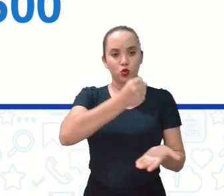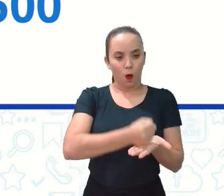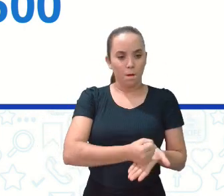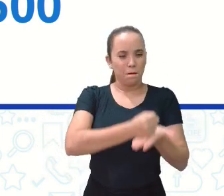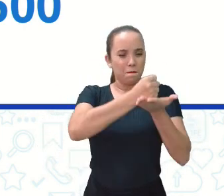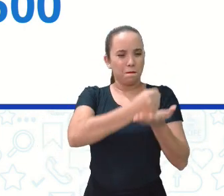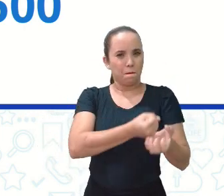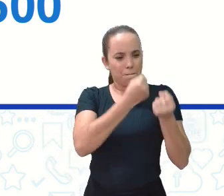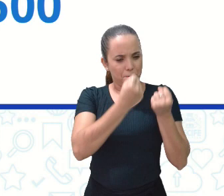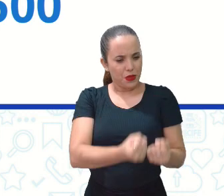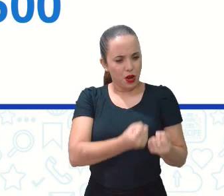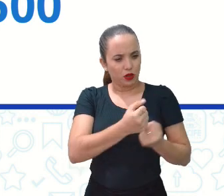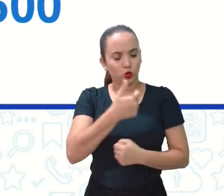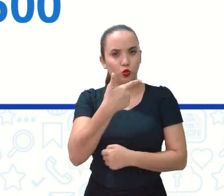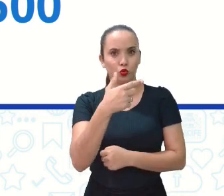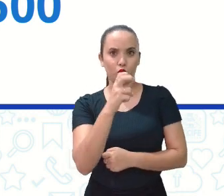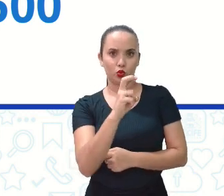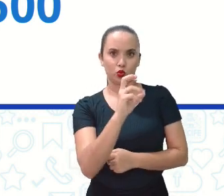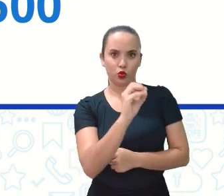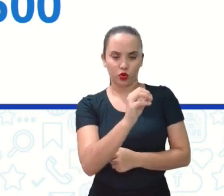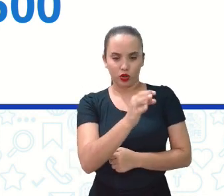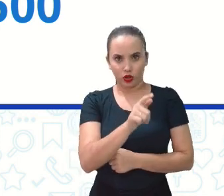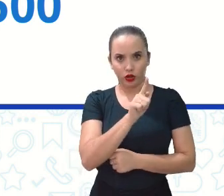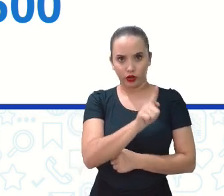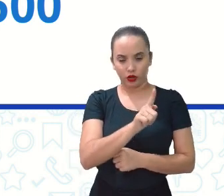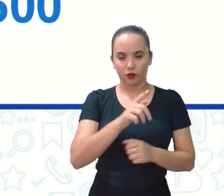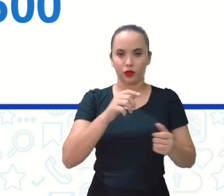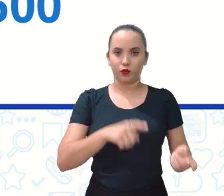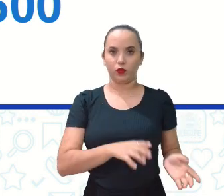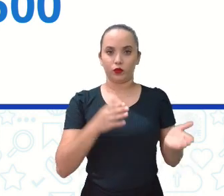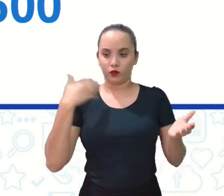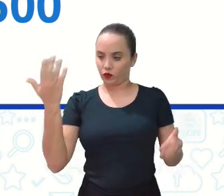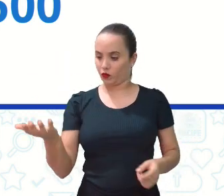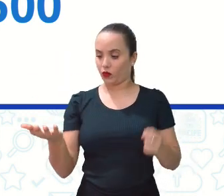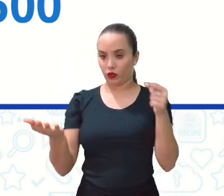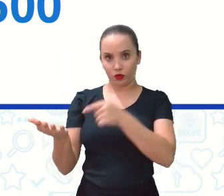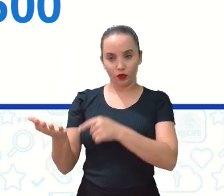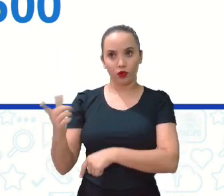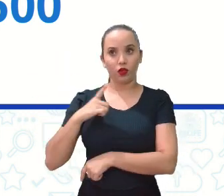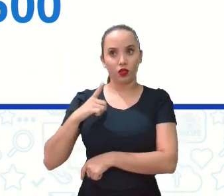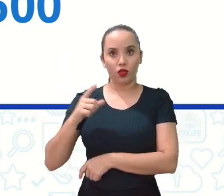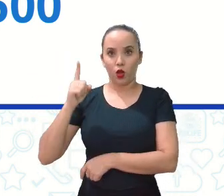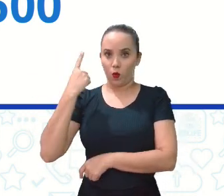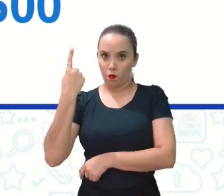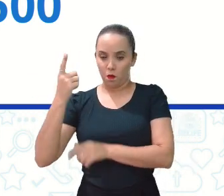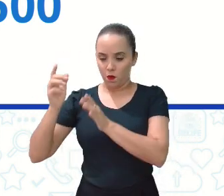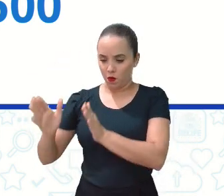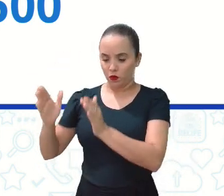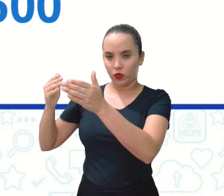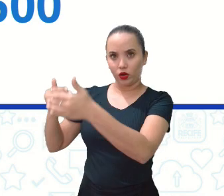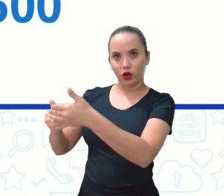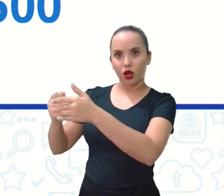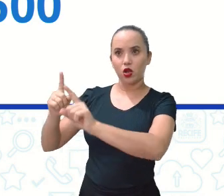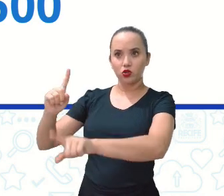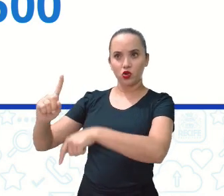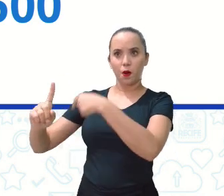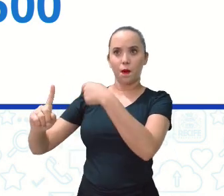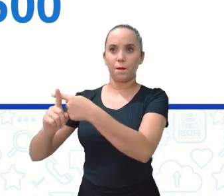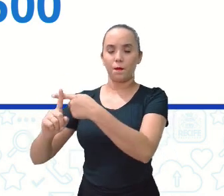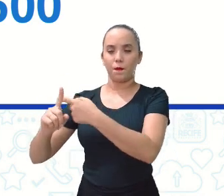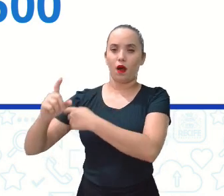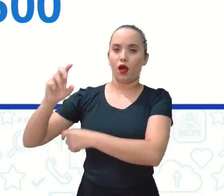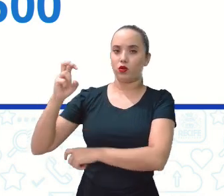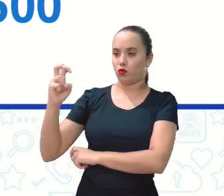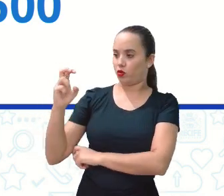da balança, no outro prato da balança, eu tenho uma caixa mais um peso de 500 gramas. E se a gente